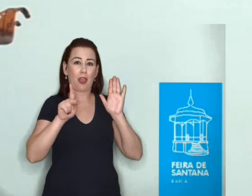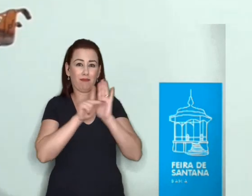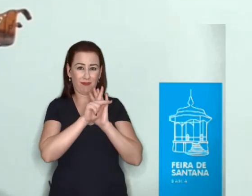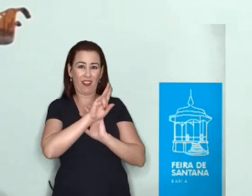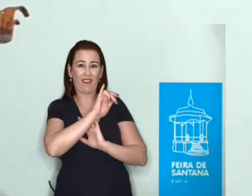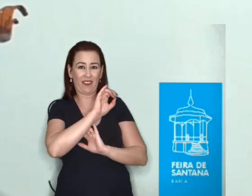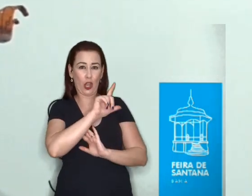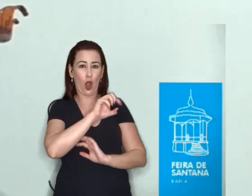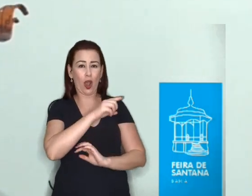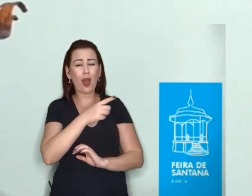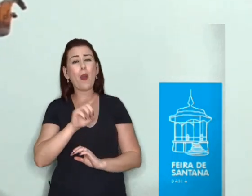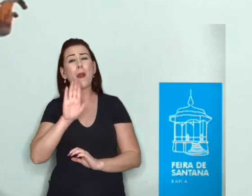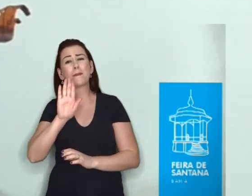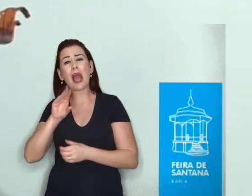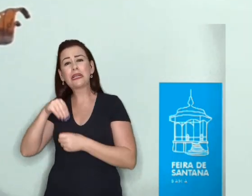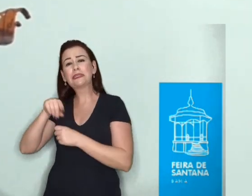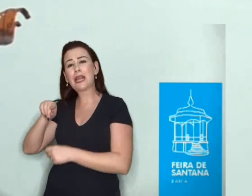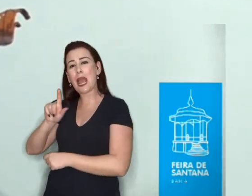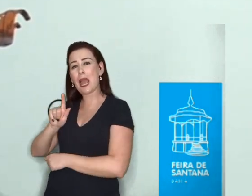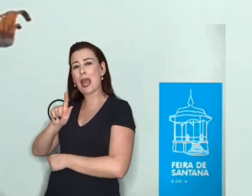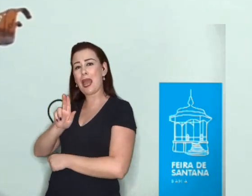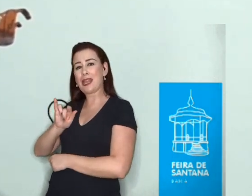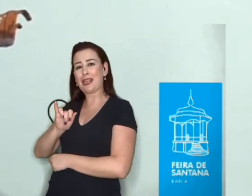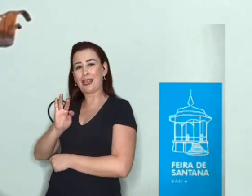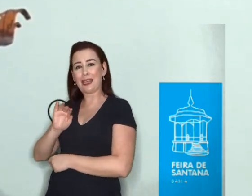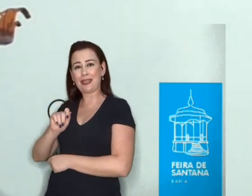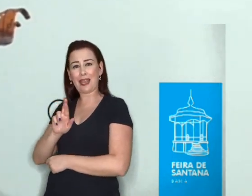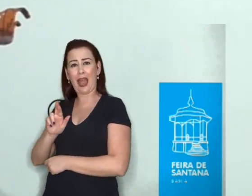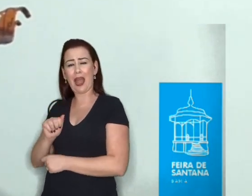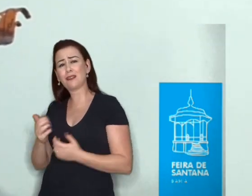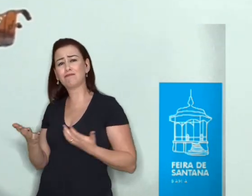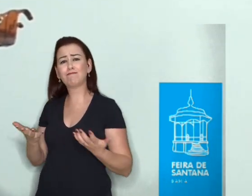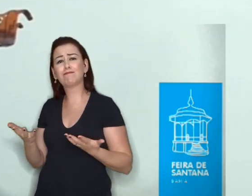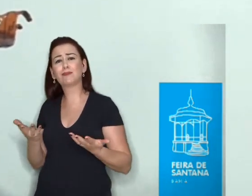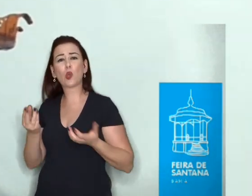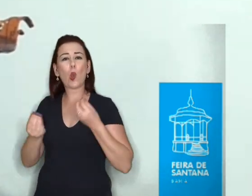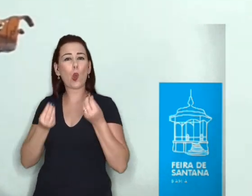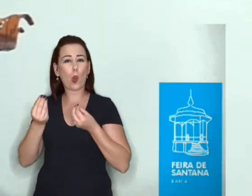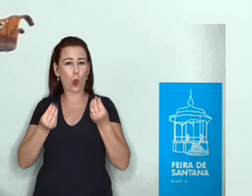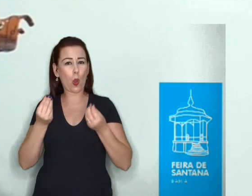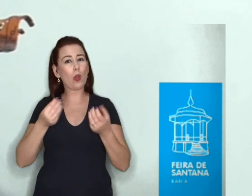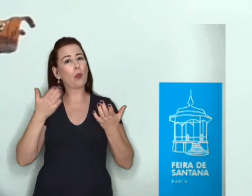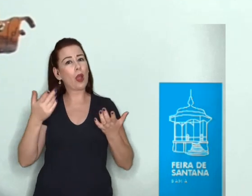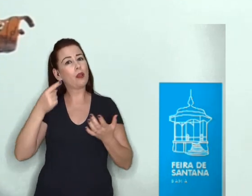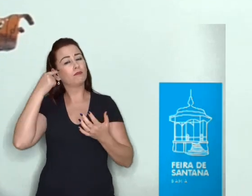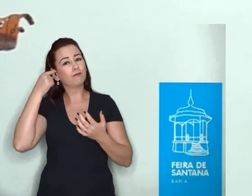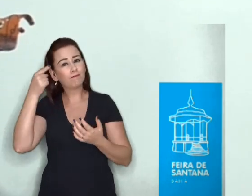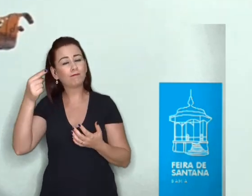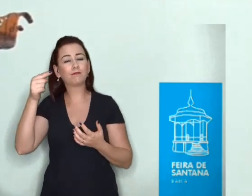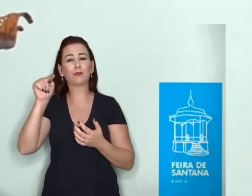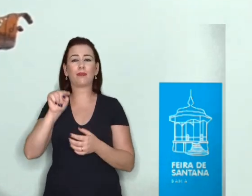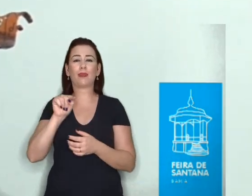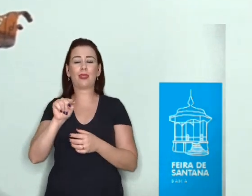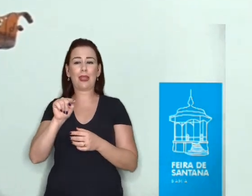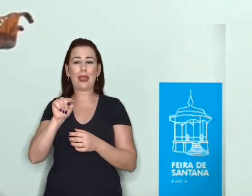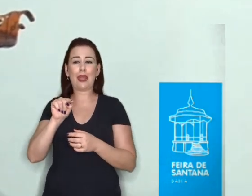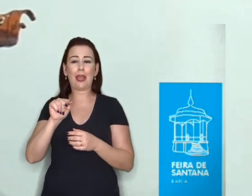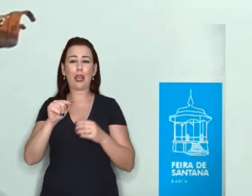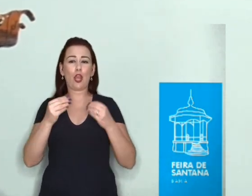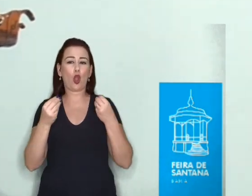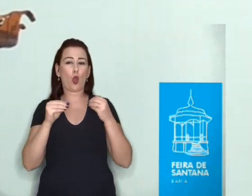fazia? E aí, pensando nisso, né, para ter essa captação, eu pensei na ideia de